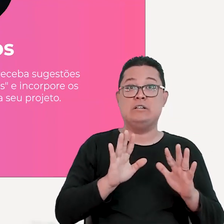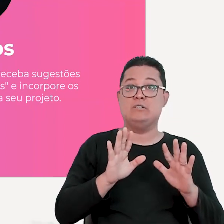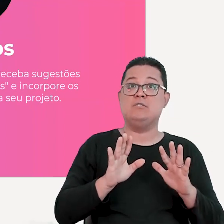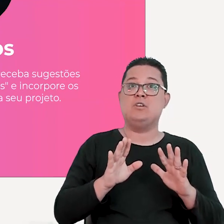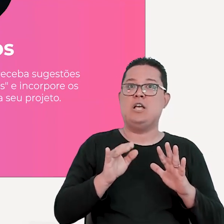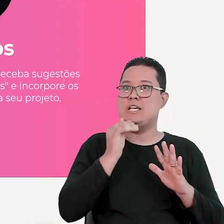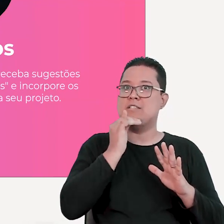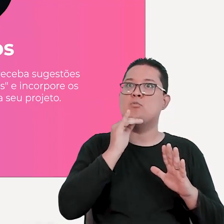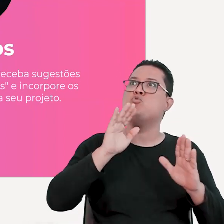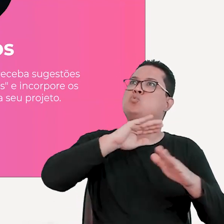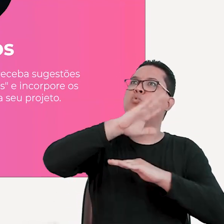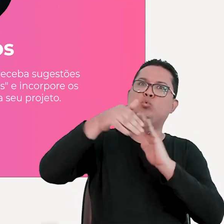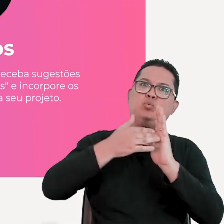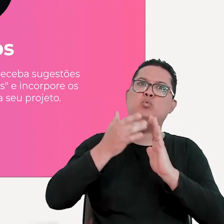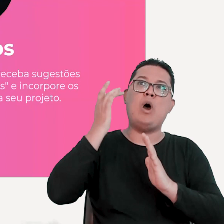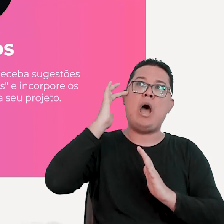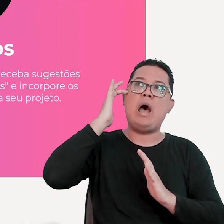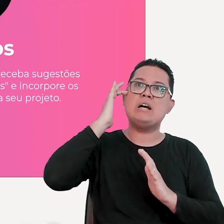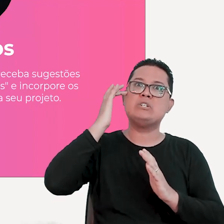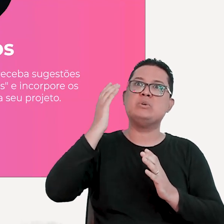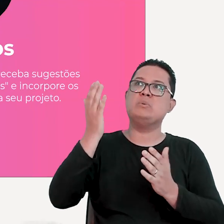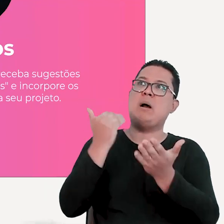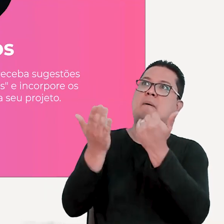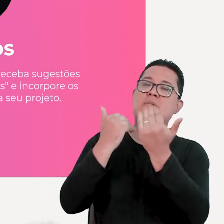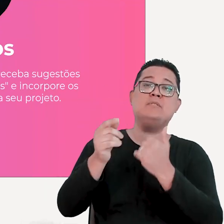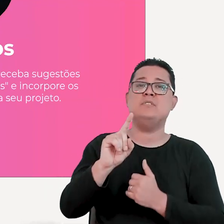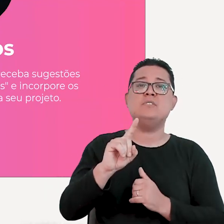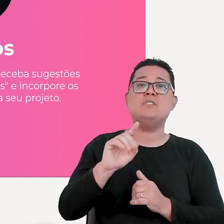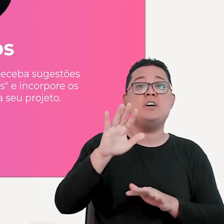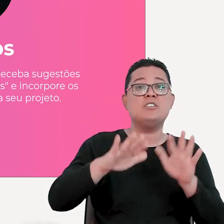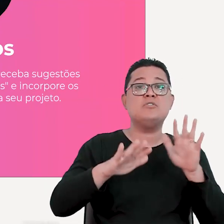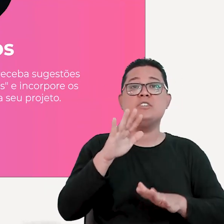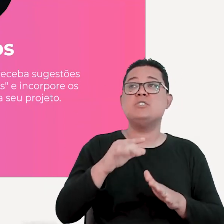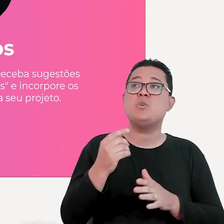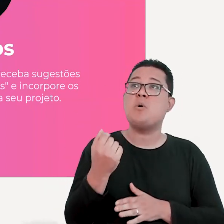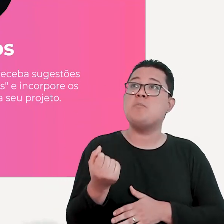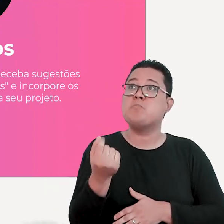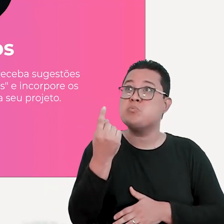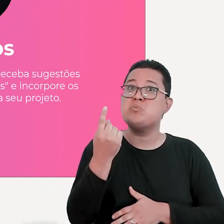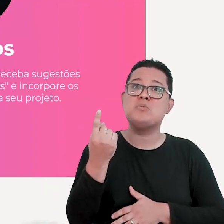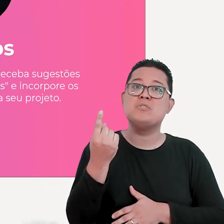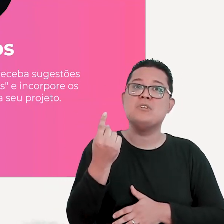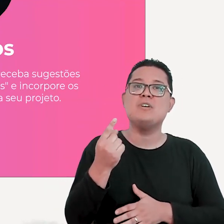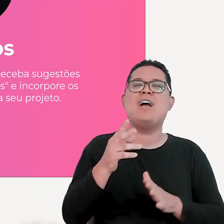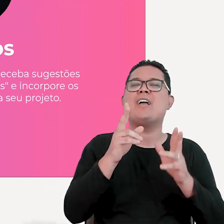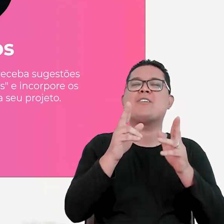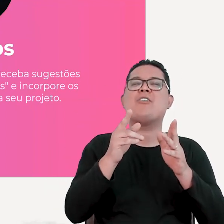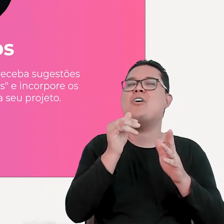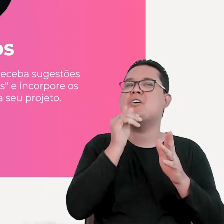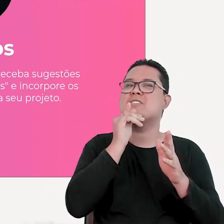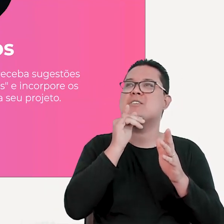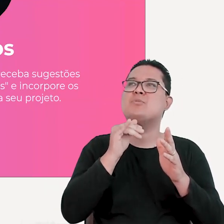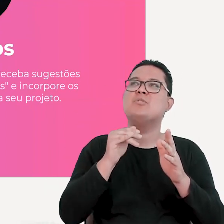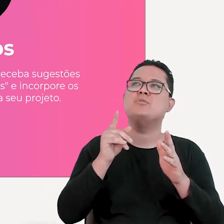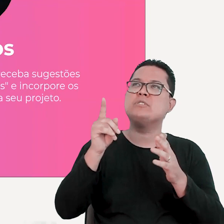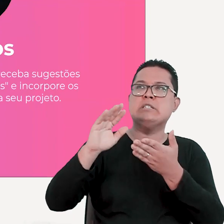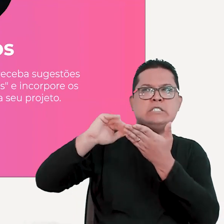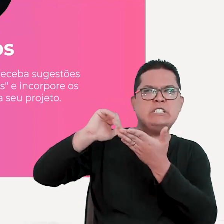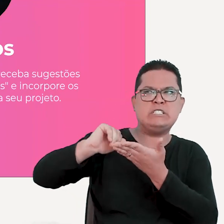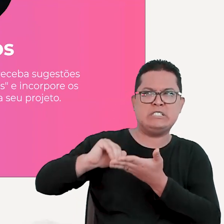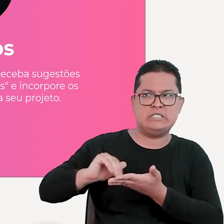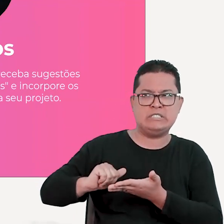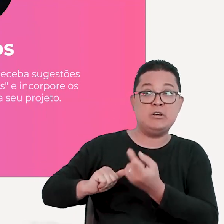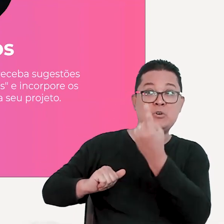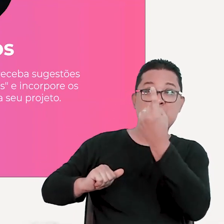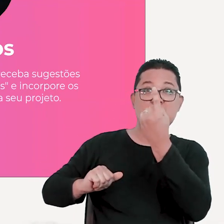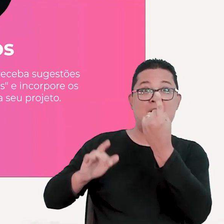tem estipulado, é claro, e depois que você receber todas as sugestões, filtra para aquilo que faz sentido de acordo com o guia